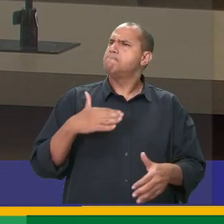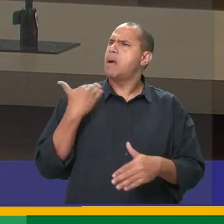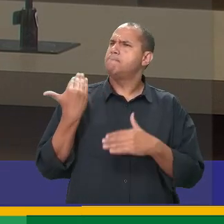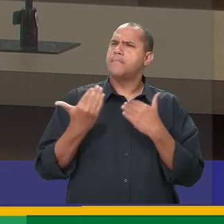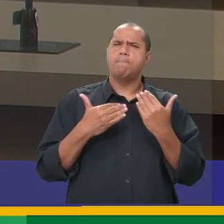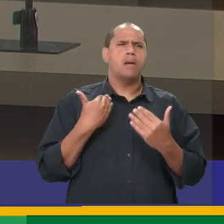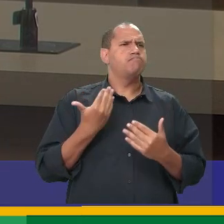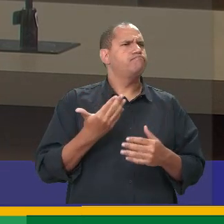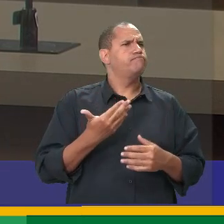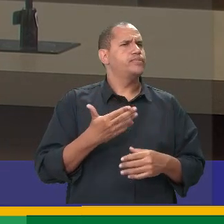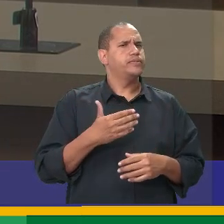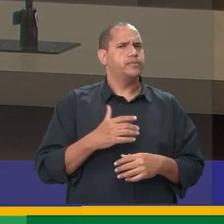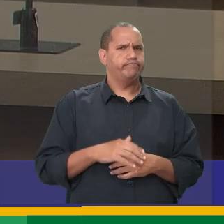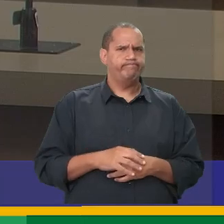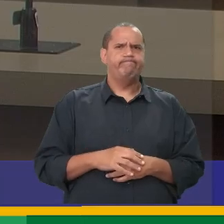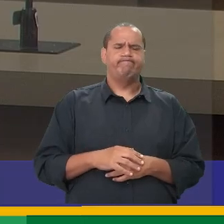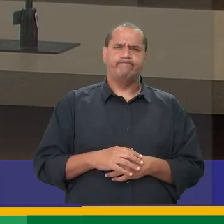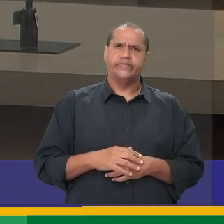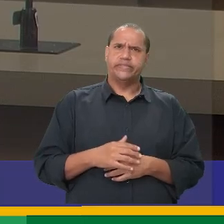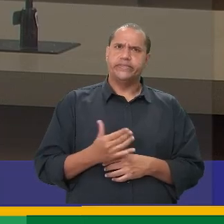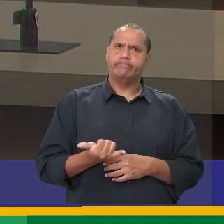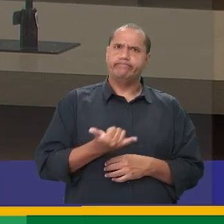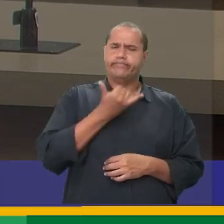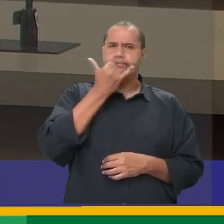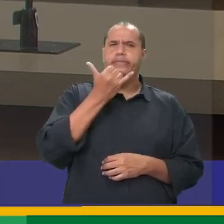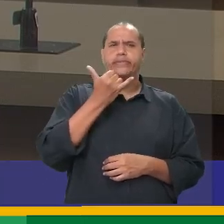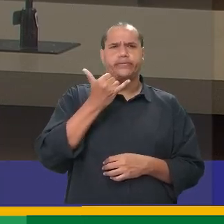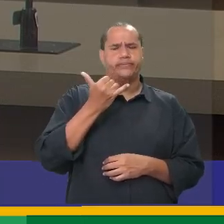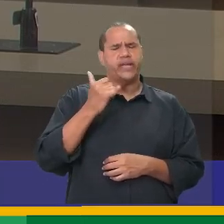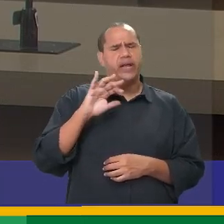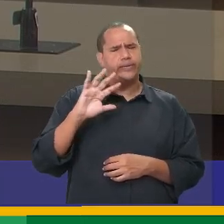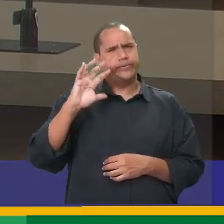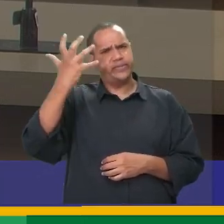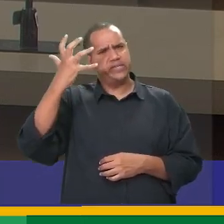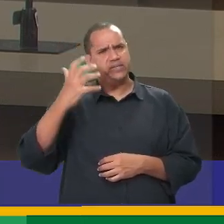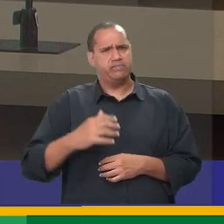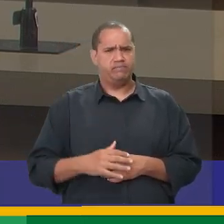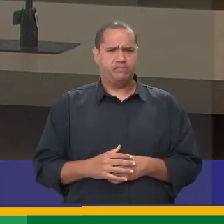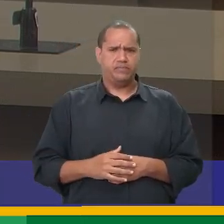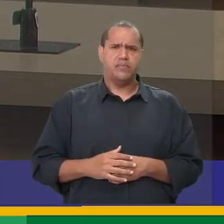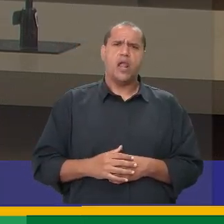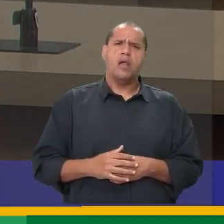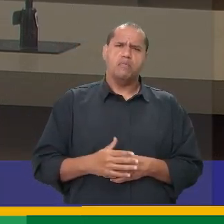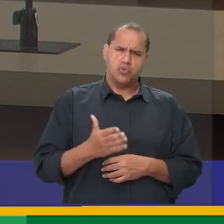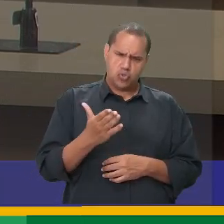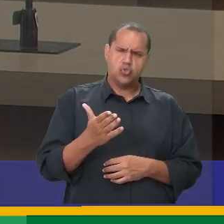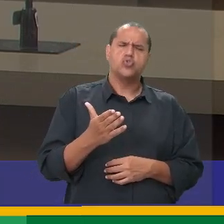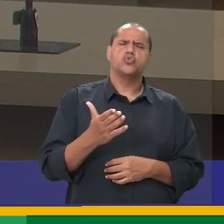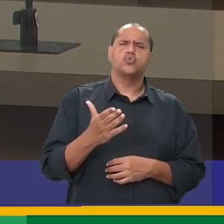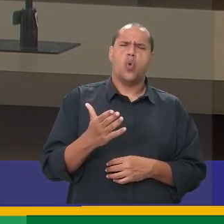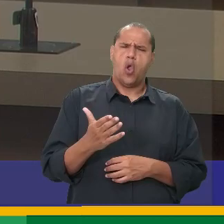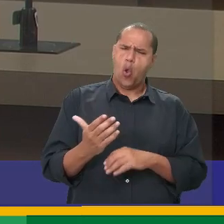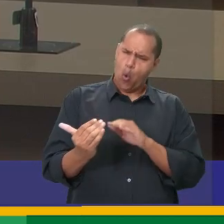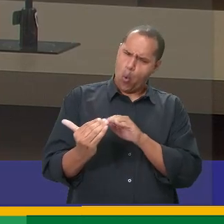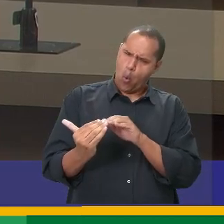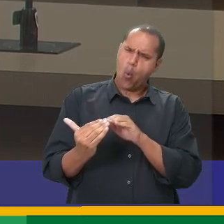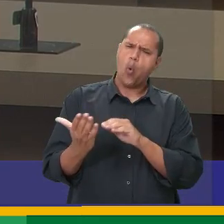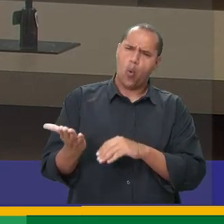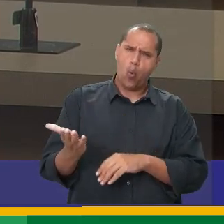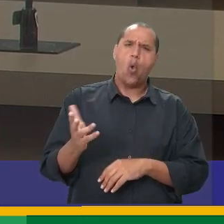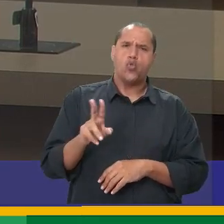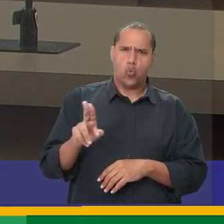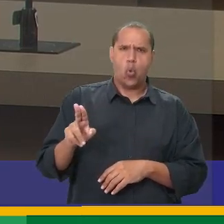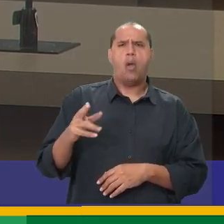eu inclusive até acho que para mim não é problema a iniciativa do governador apresentar o nome so